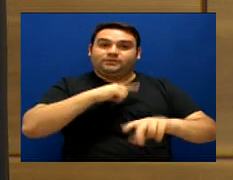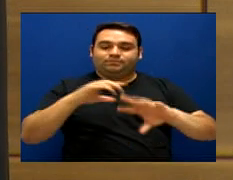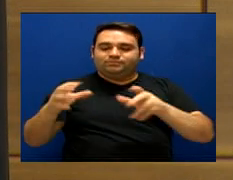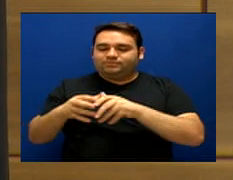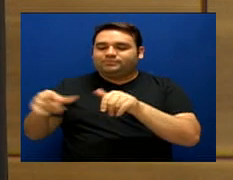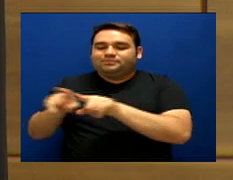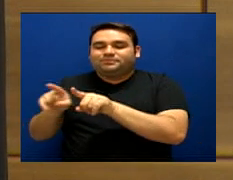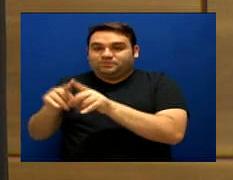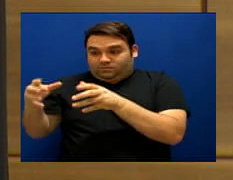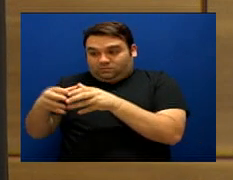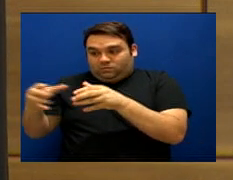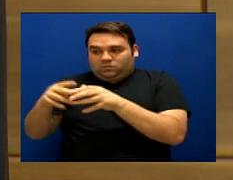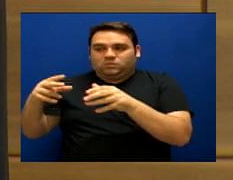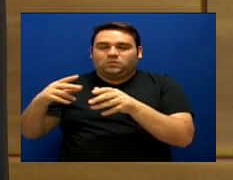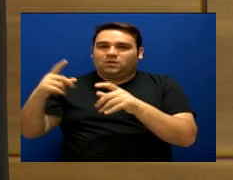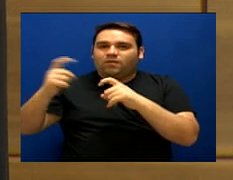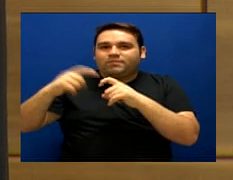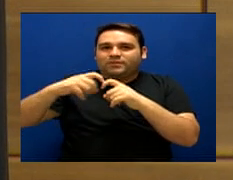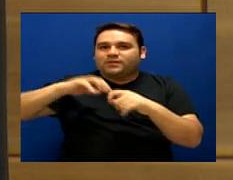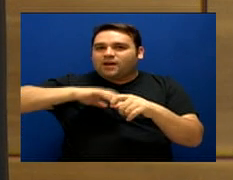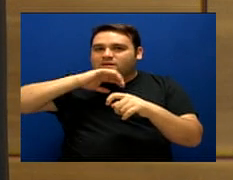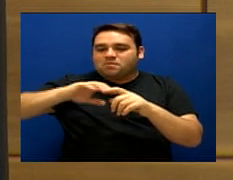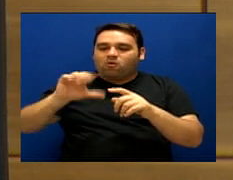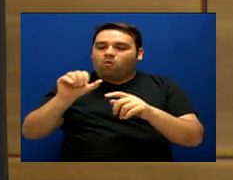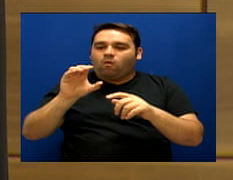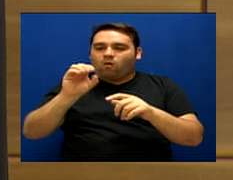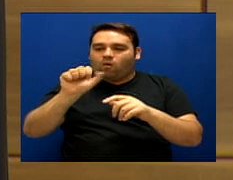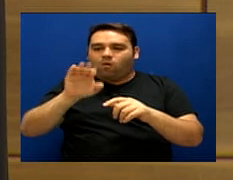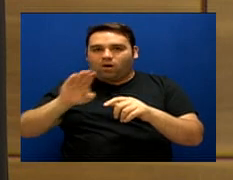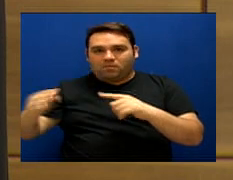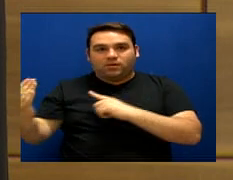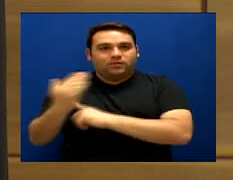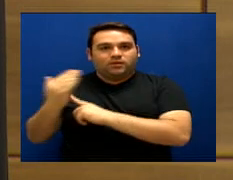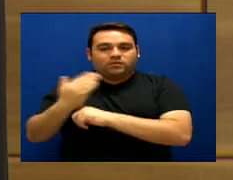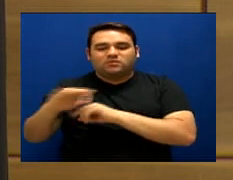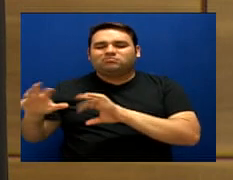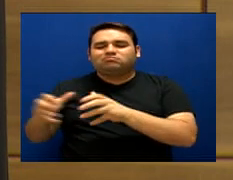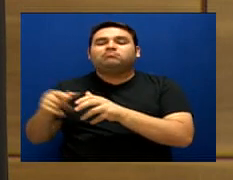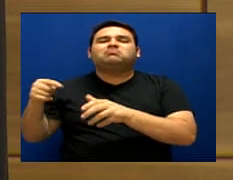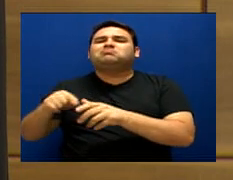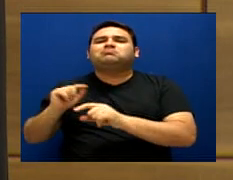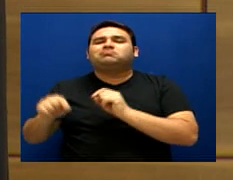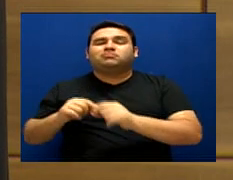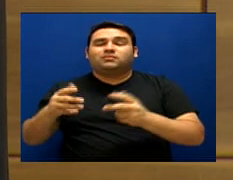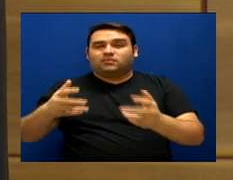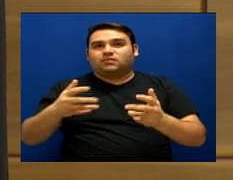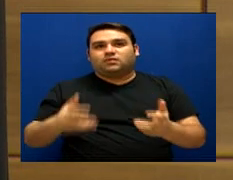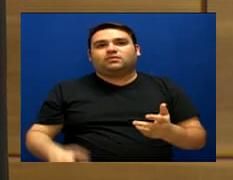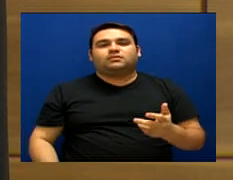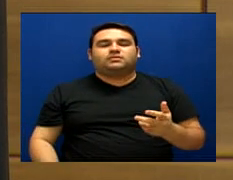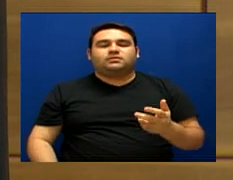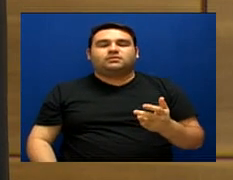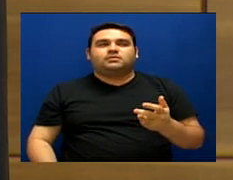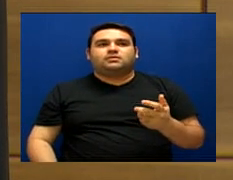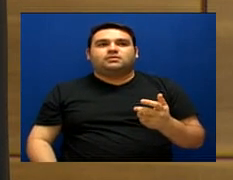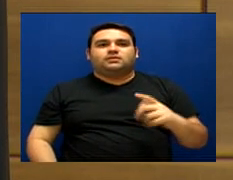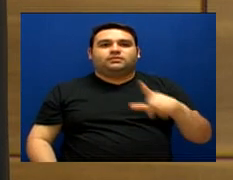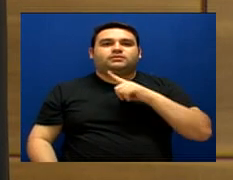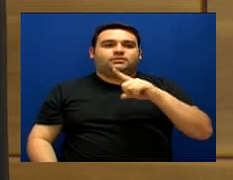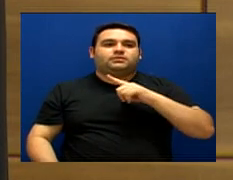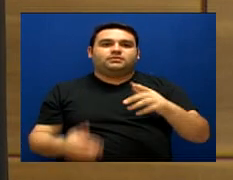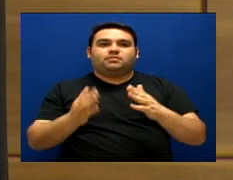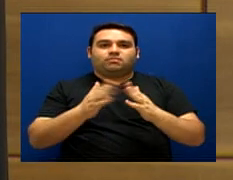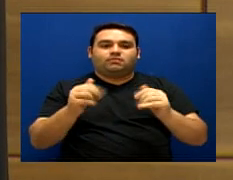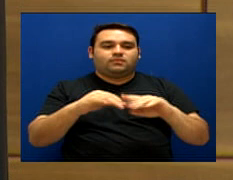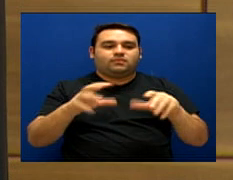veterinários que nos auxilia na OAB, e eles assim gostariam, eles fizeram uma das reivindicações